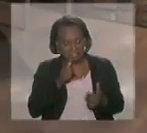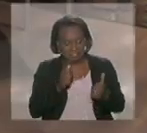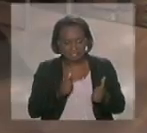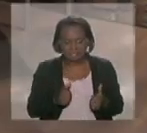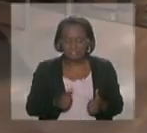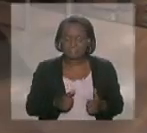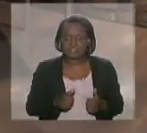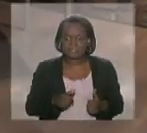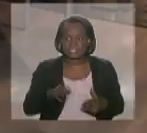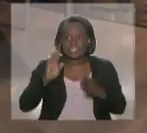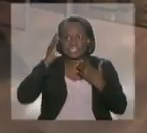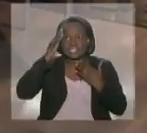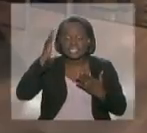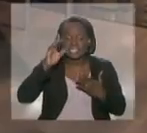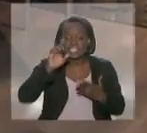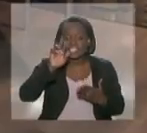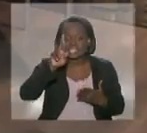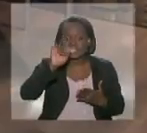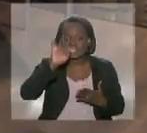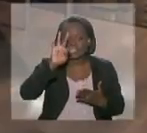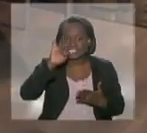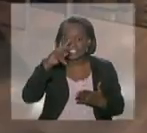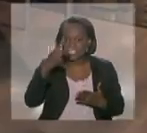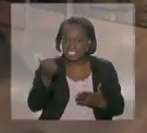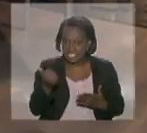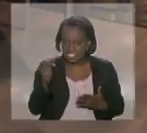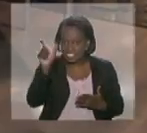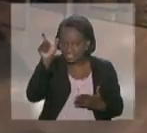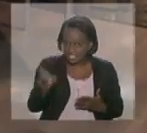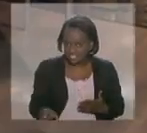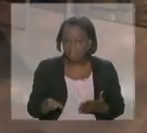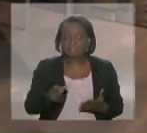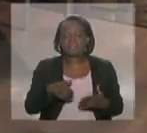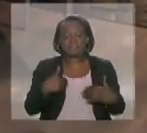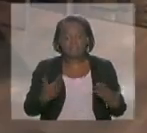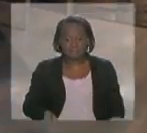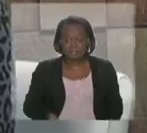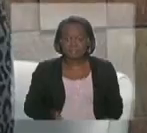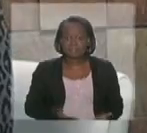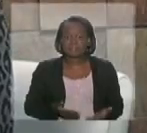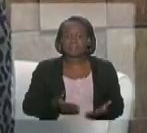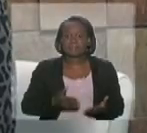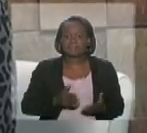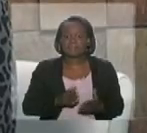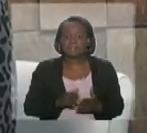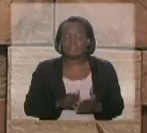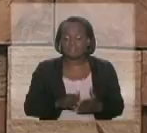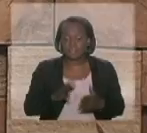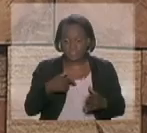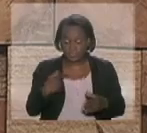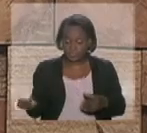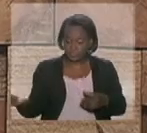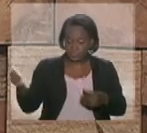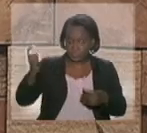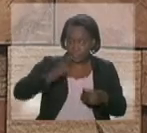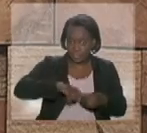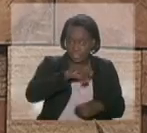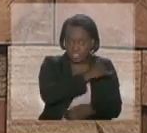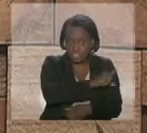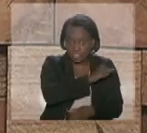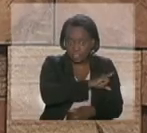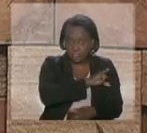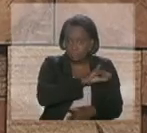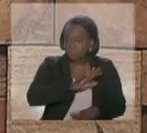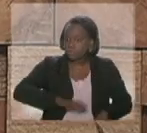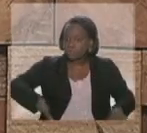hein Você tá com tudo hein Graças a Ritinha era Ritinha né a personagem graças a Ritinha é então eh e aí quando eu